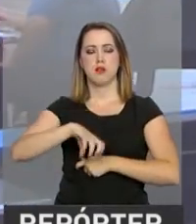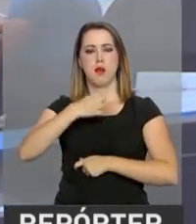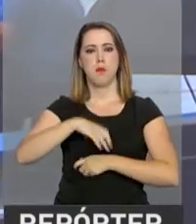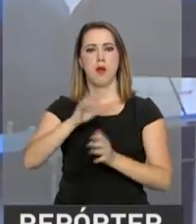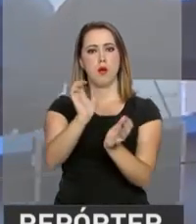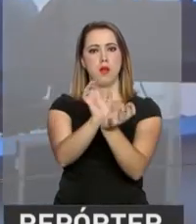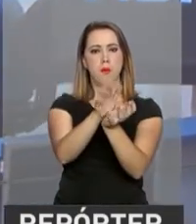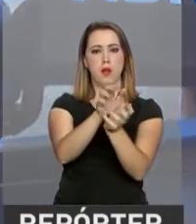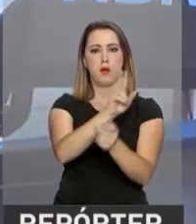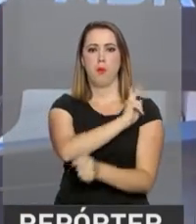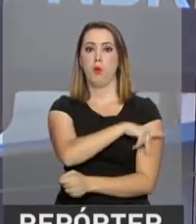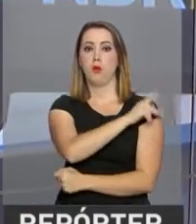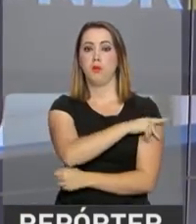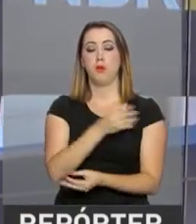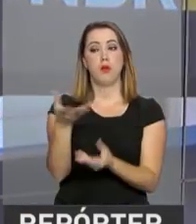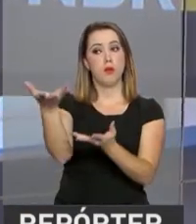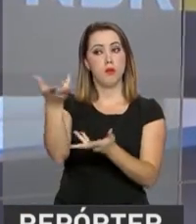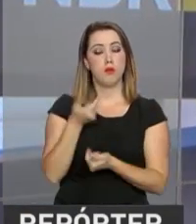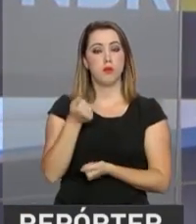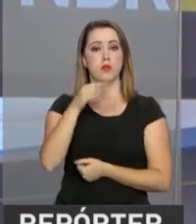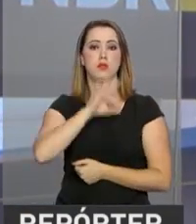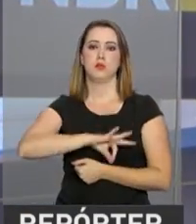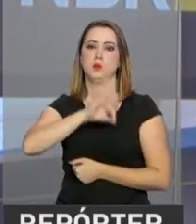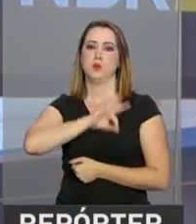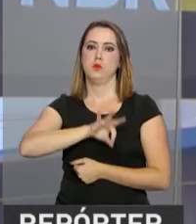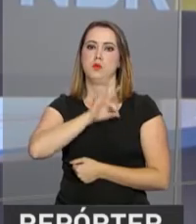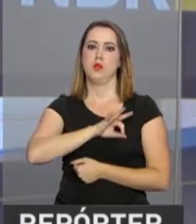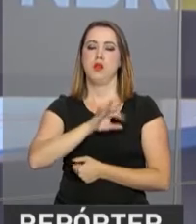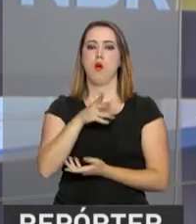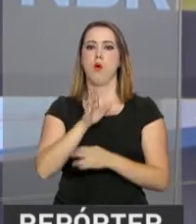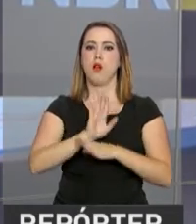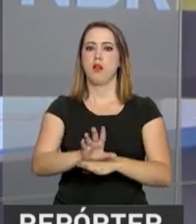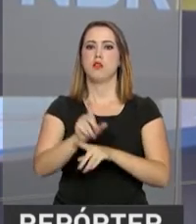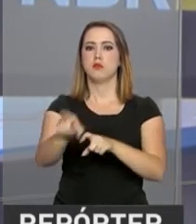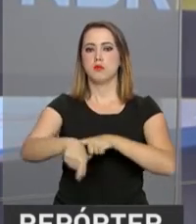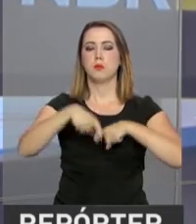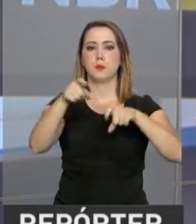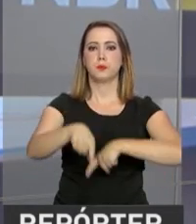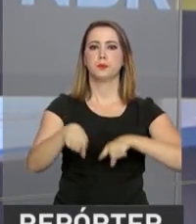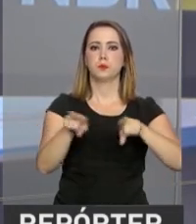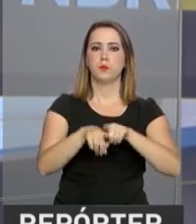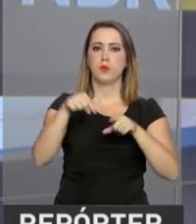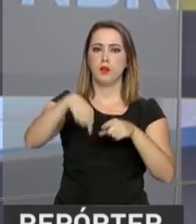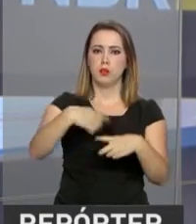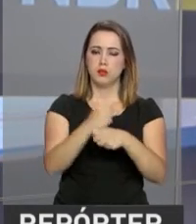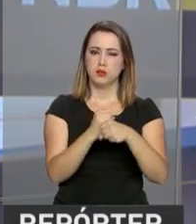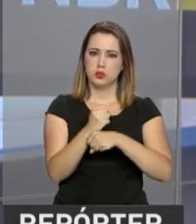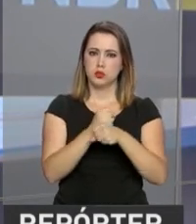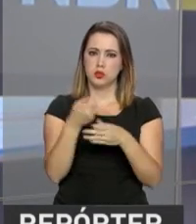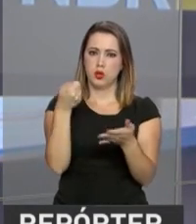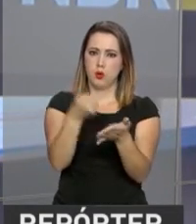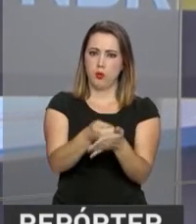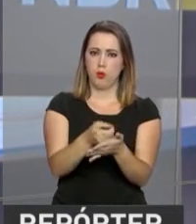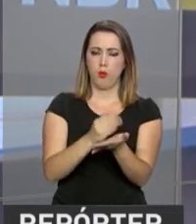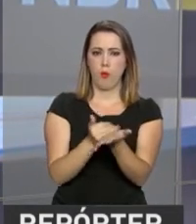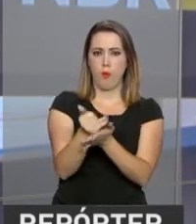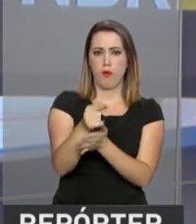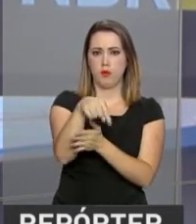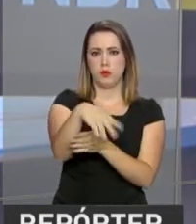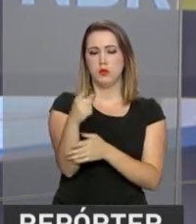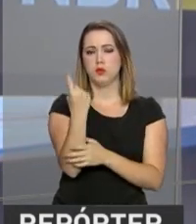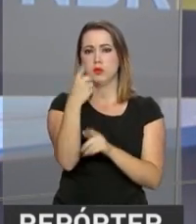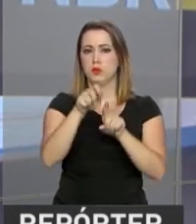do Piauí vão receber o Garantia Safra relativo à safra deste ano. O dinheiro começa a ser pago este mês, nas mesmas